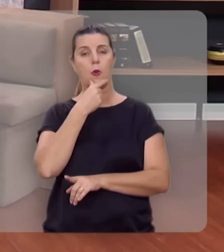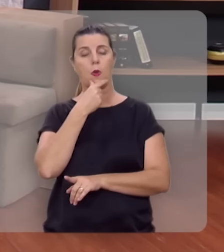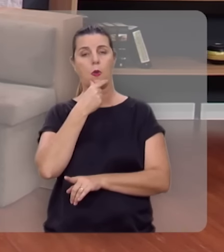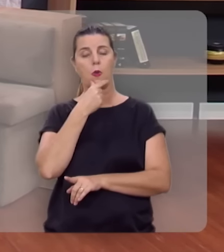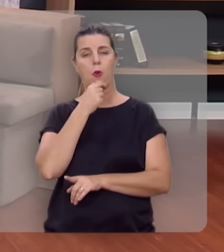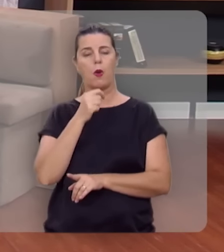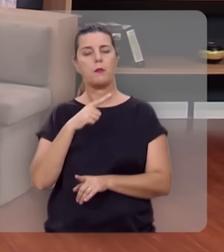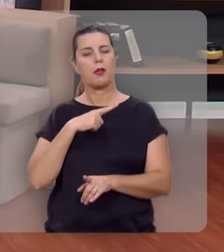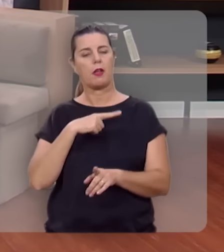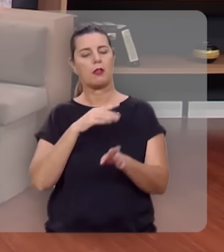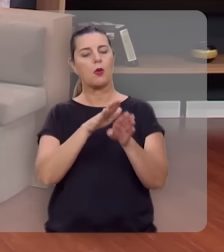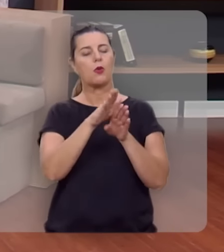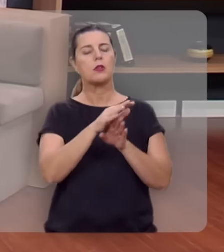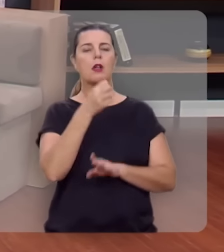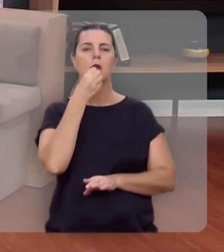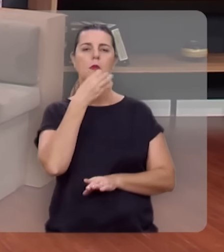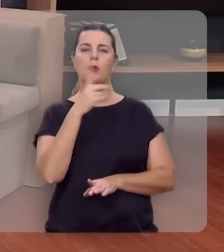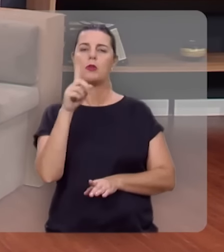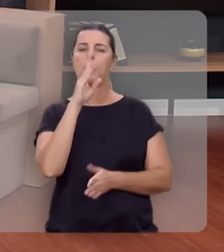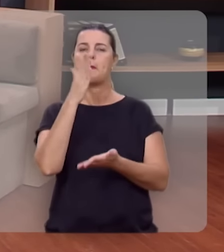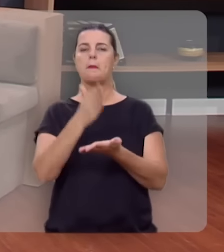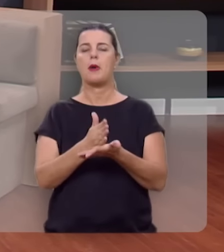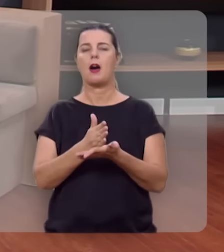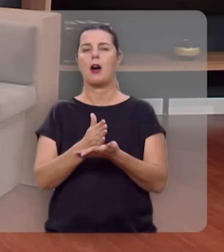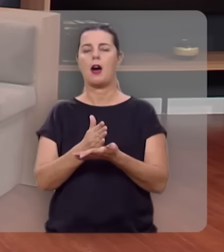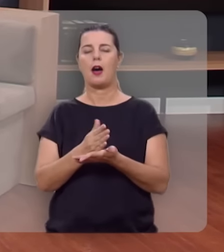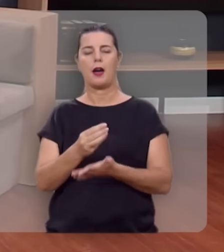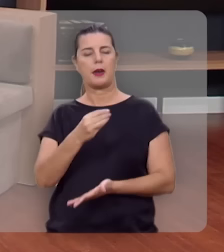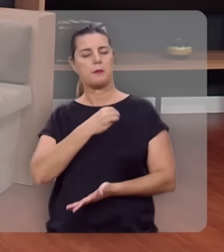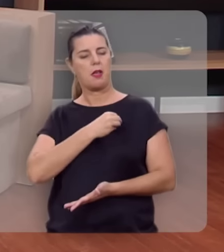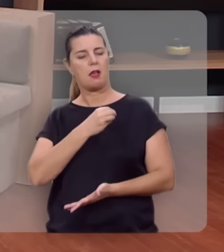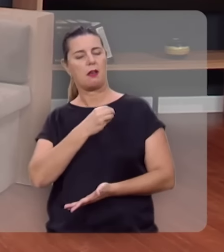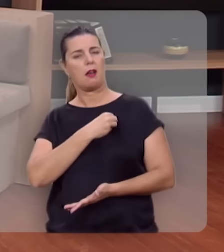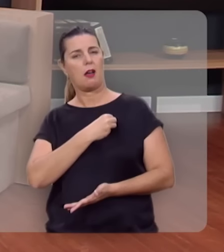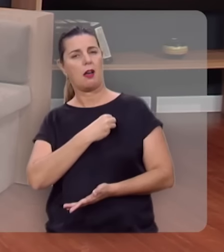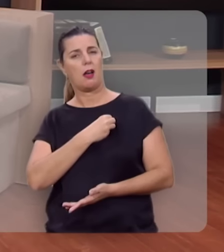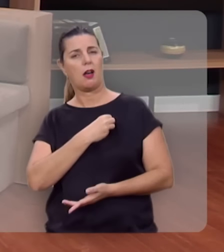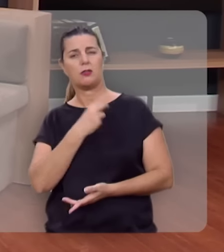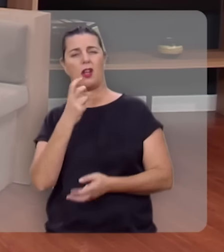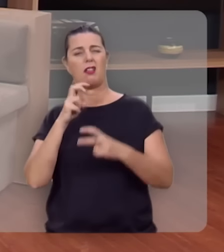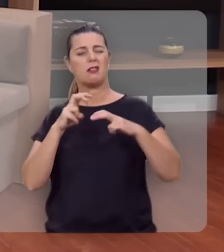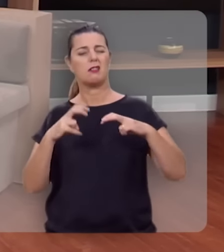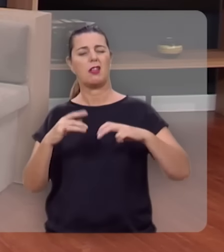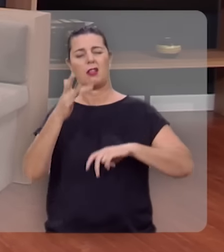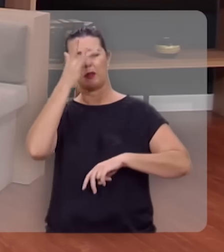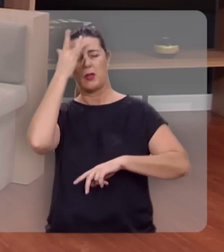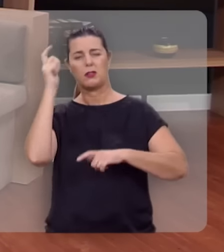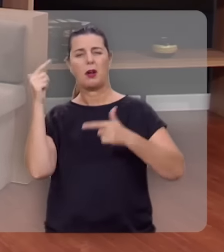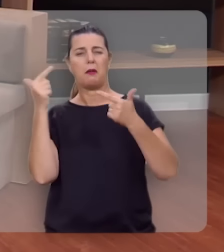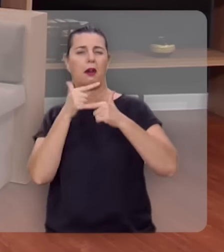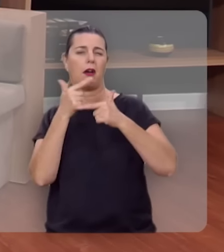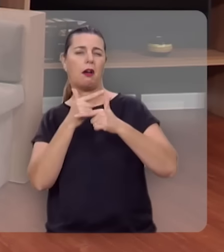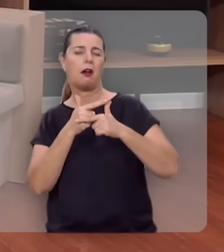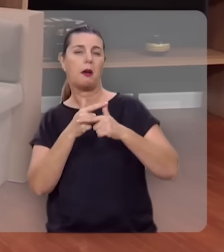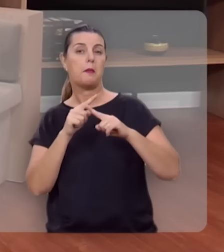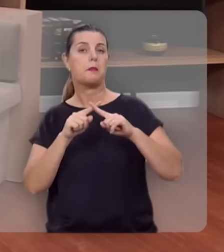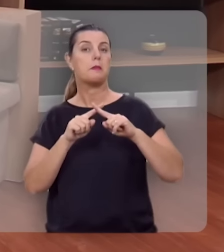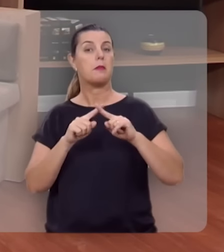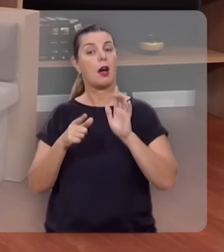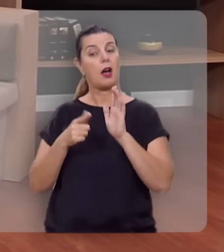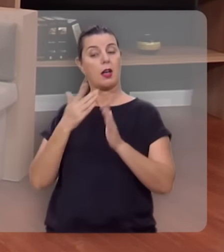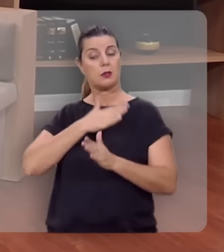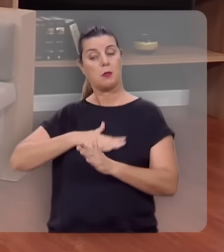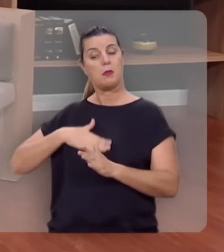que não para no caminho dos pecadores, nem se assenta na roda dos